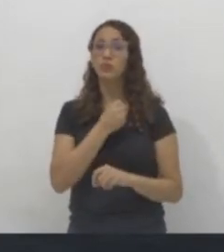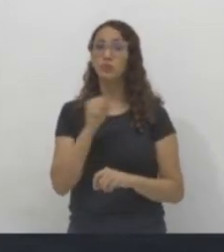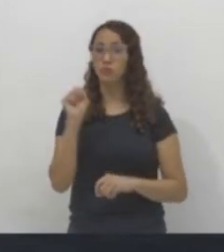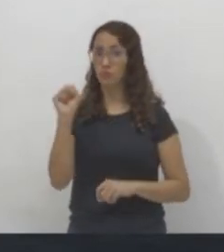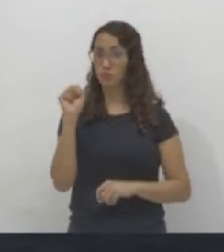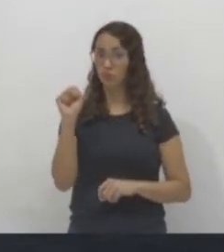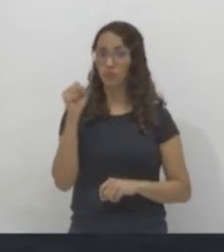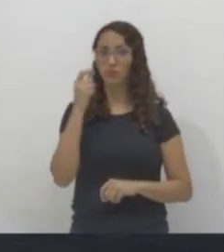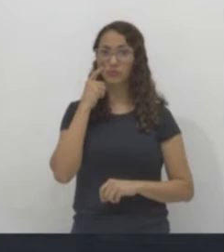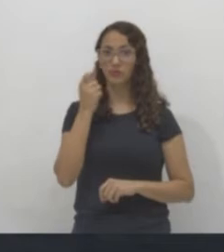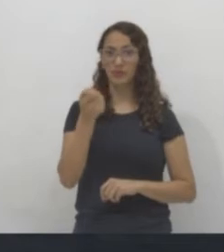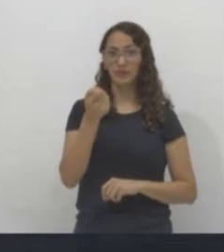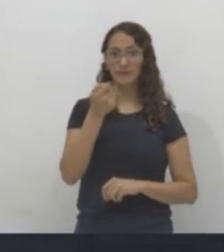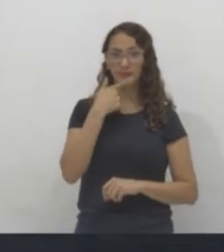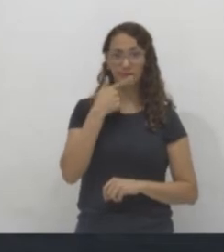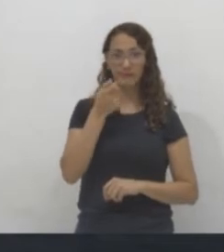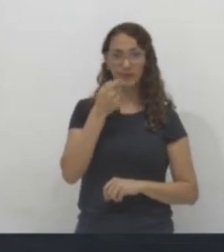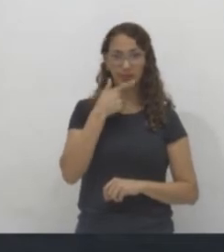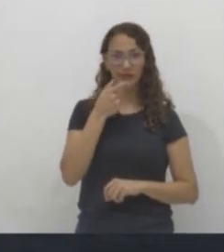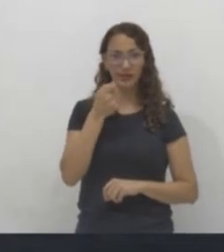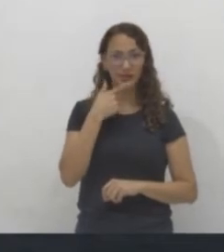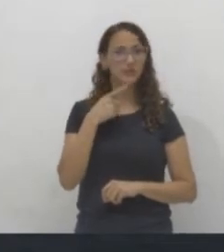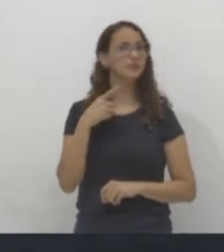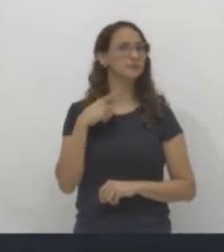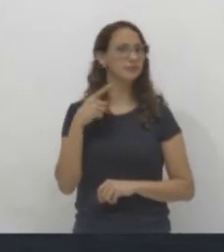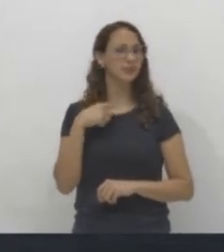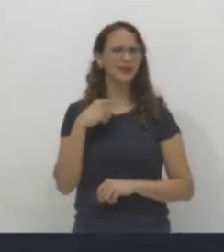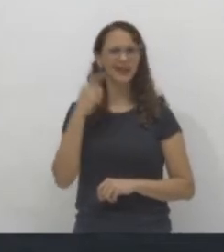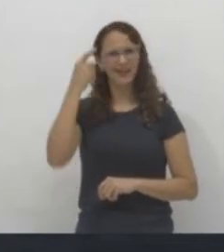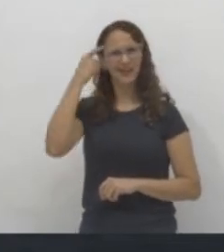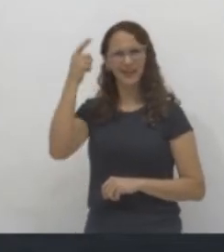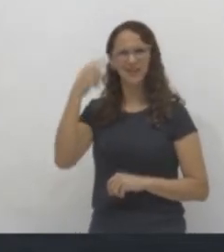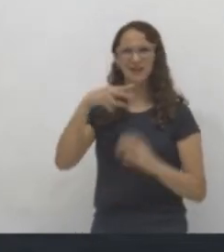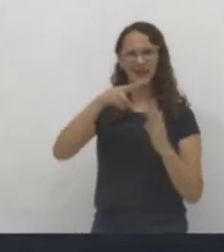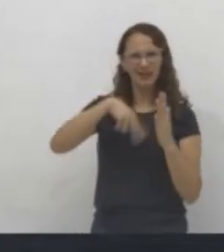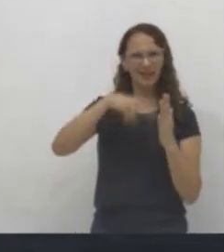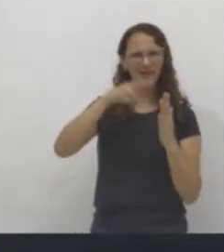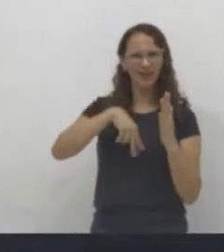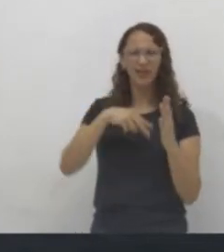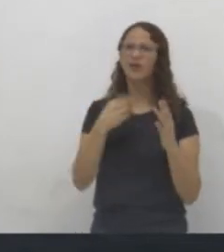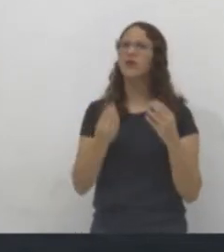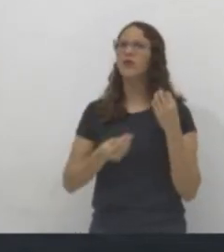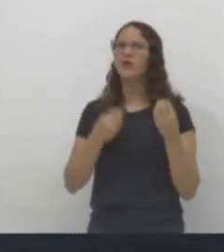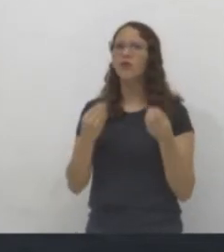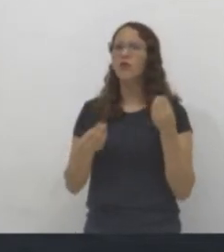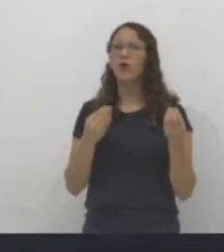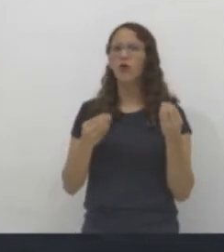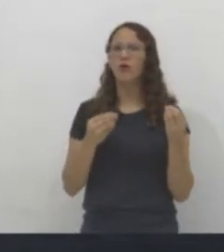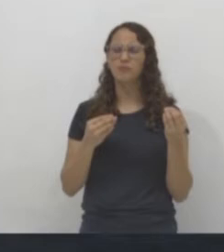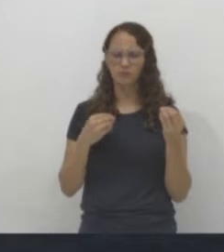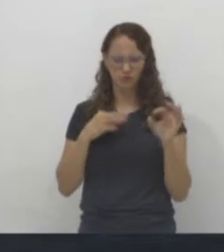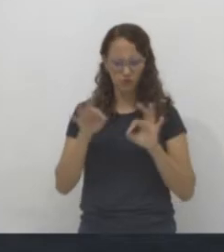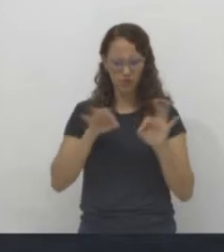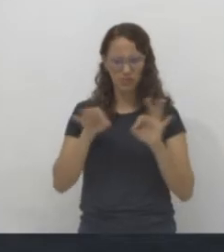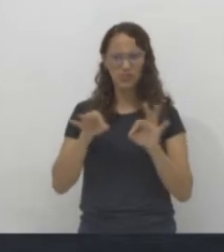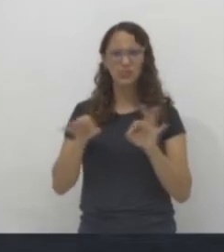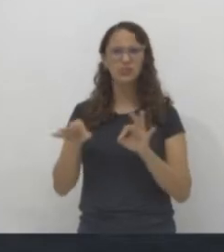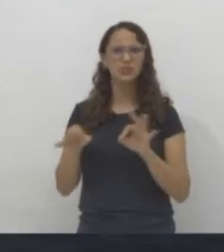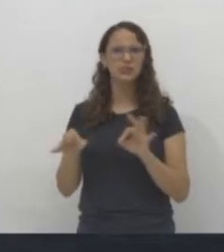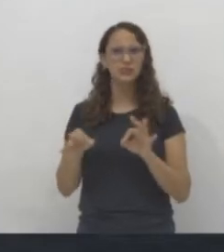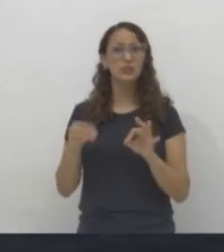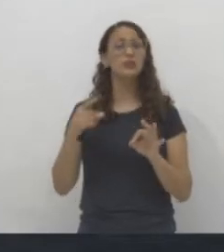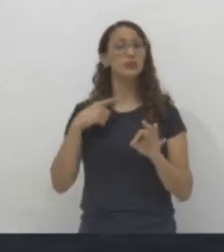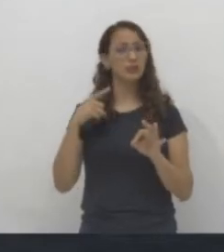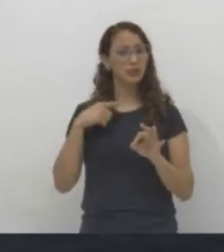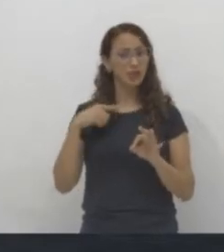piada. Sempre percebam como eu leio, como eu construo o sentido através de sinais de